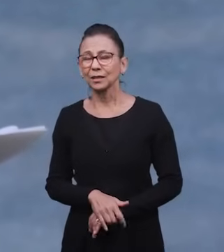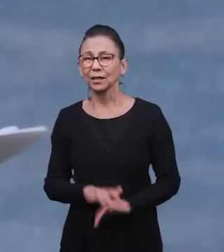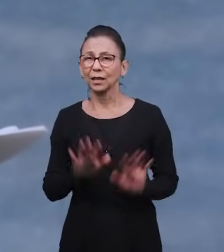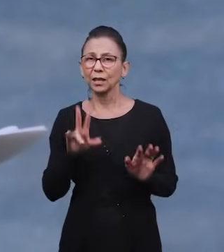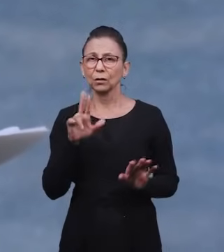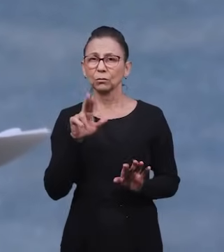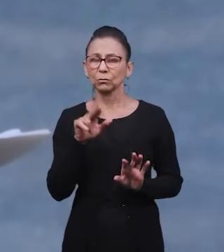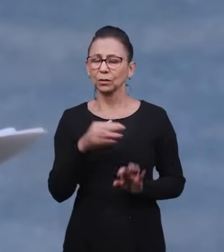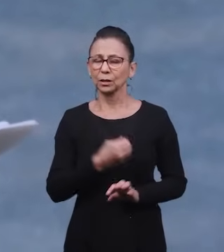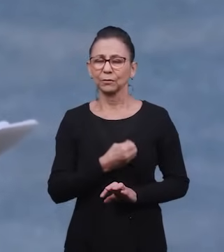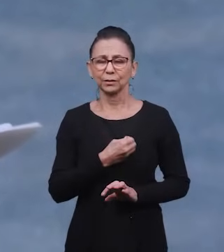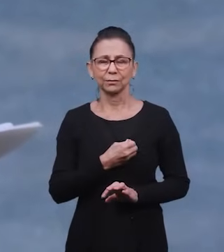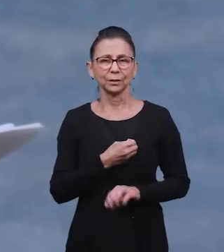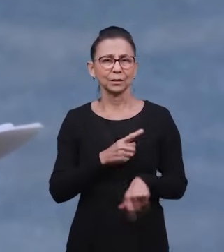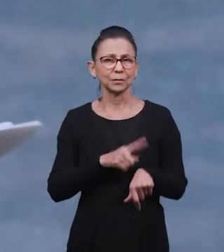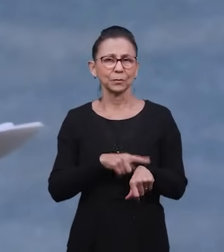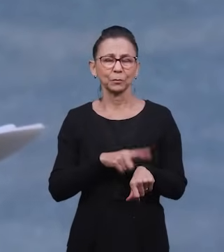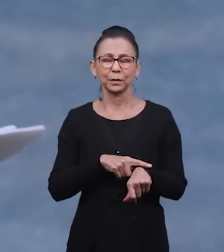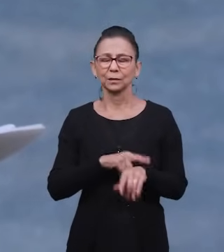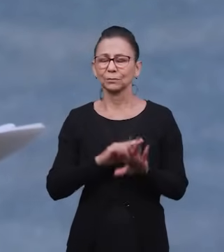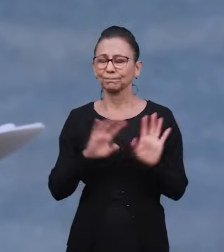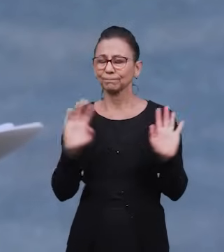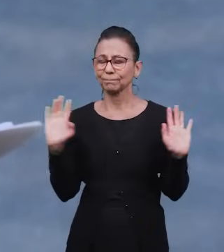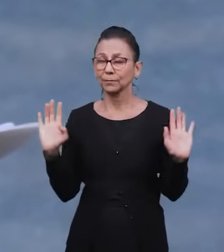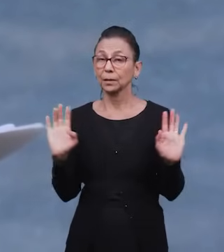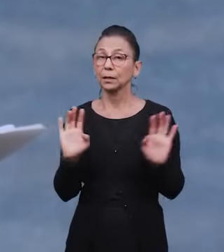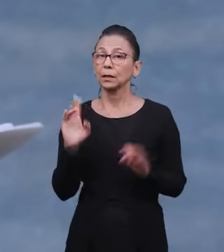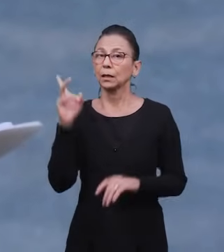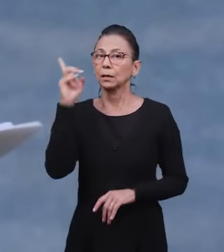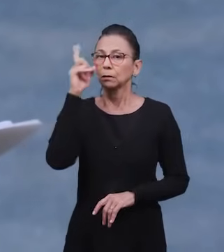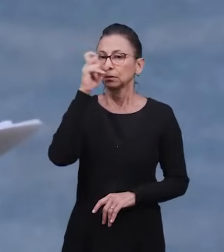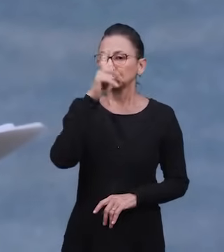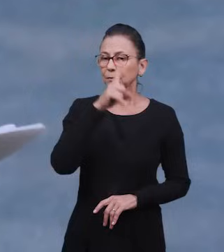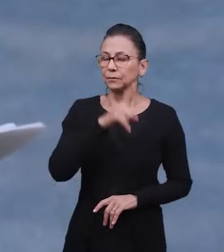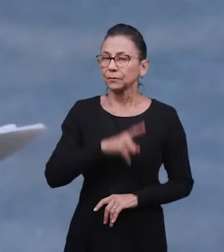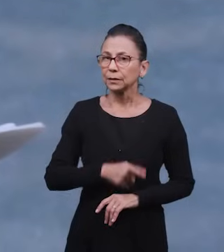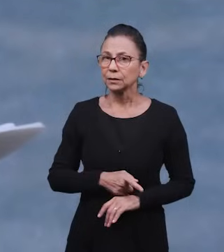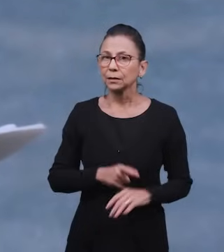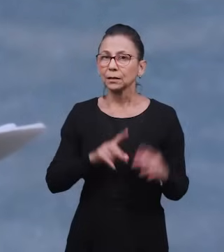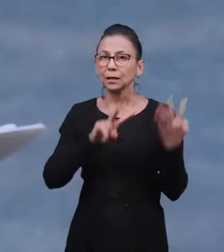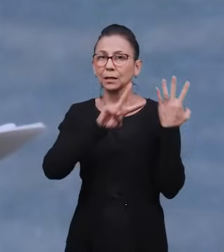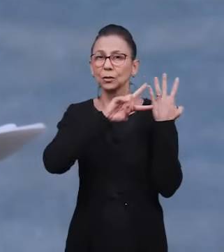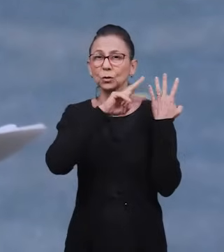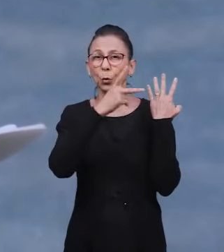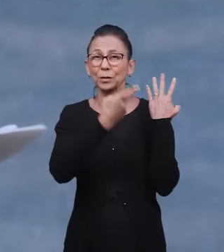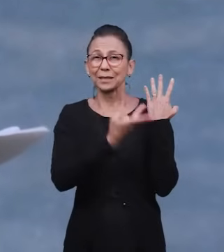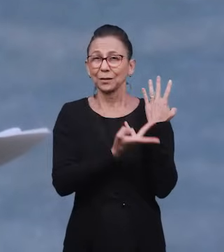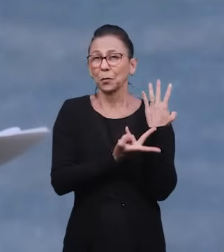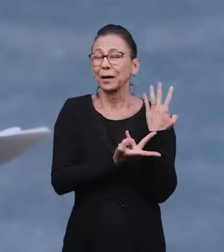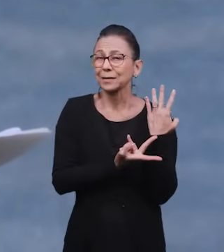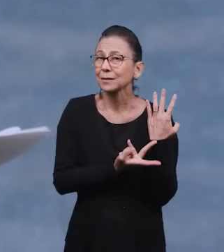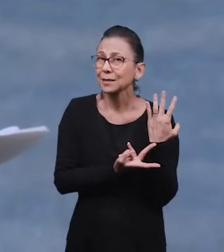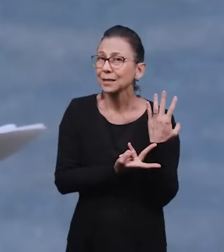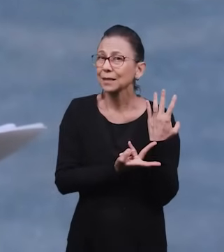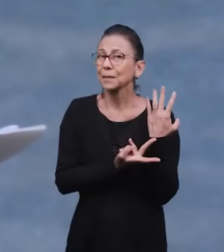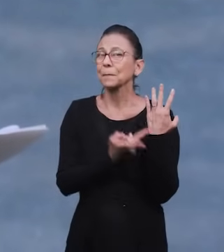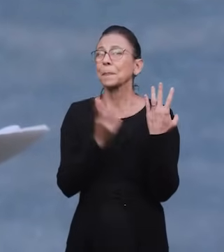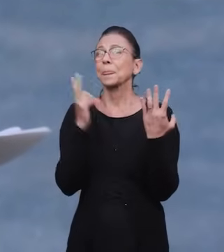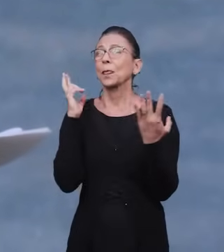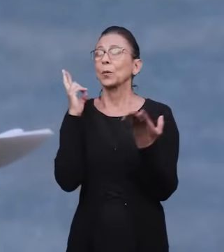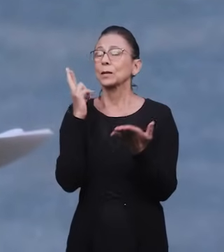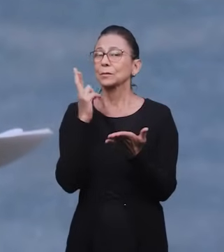E eu espero que ninguém aqui passe por isso. Mas é difícil, tá? Você vê a consequência que cai sobre o familiar,